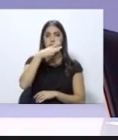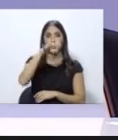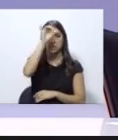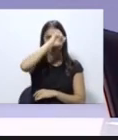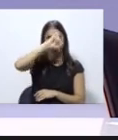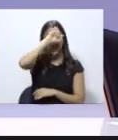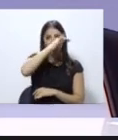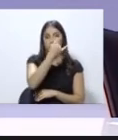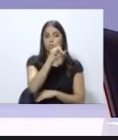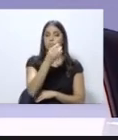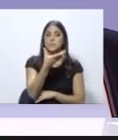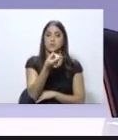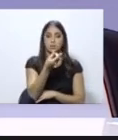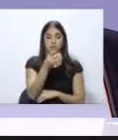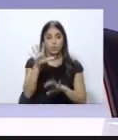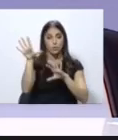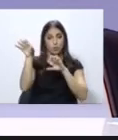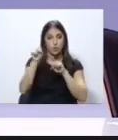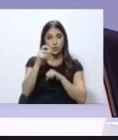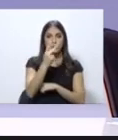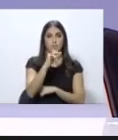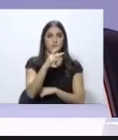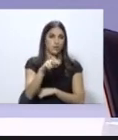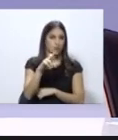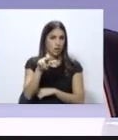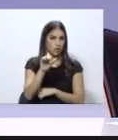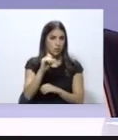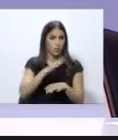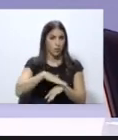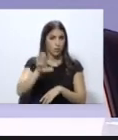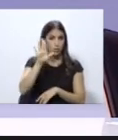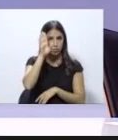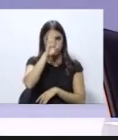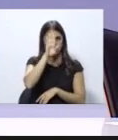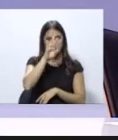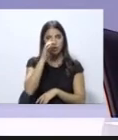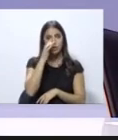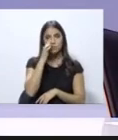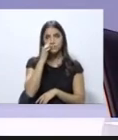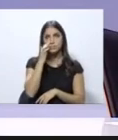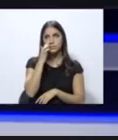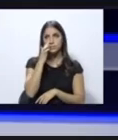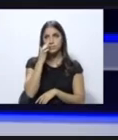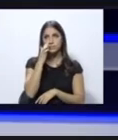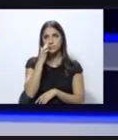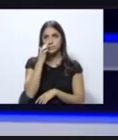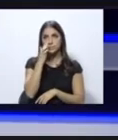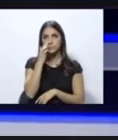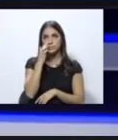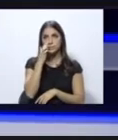julgo, 2019, o guarda-redes Viviano saiu do Sporting. Creio que teremos a oportunidade então